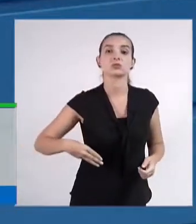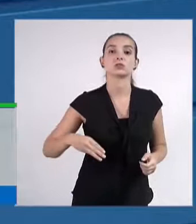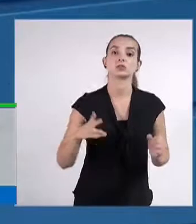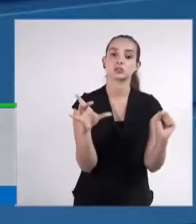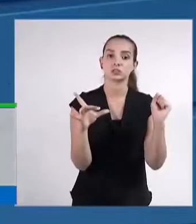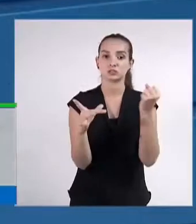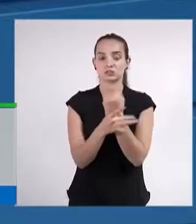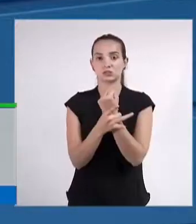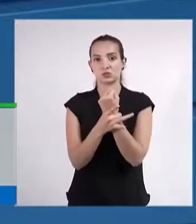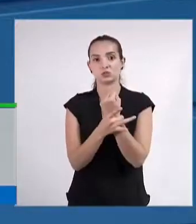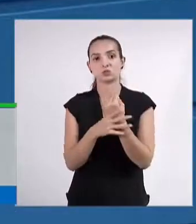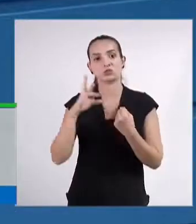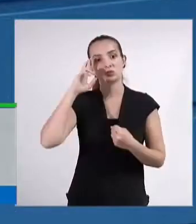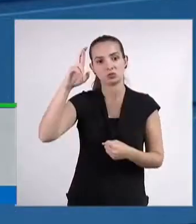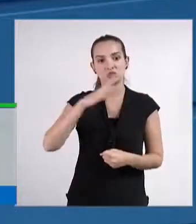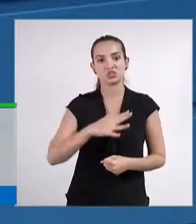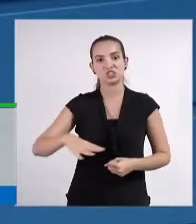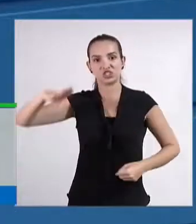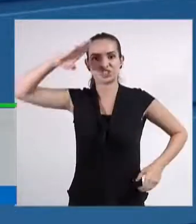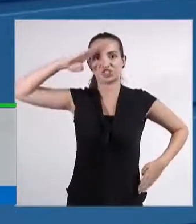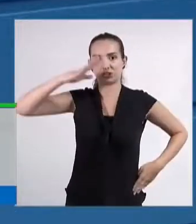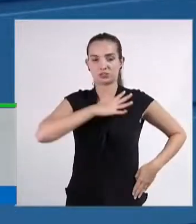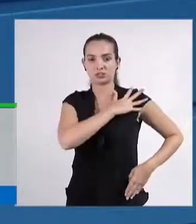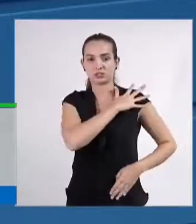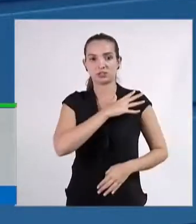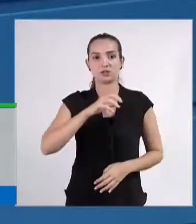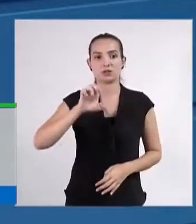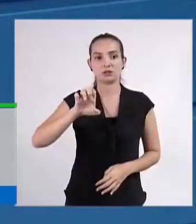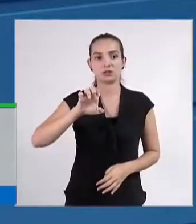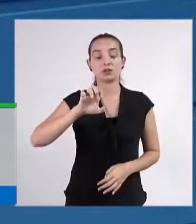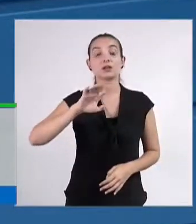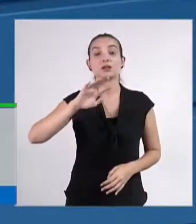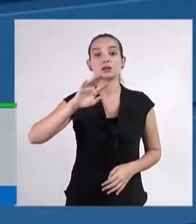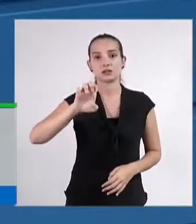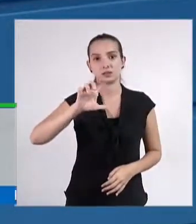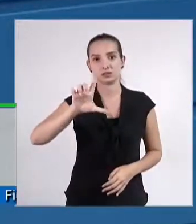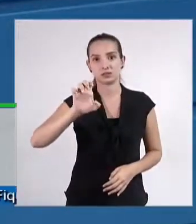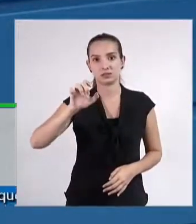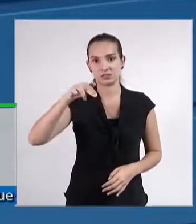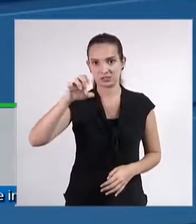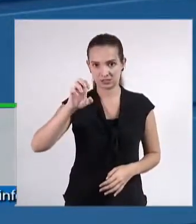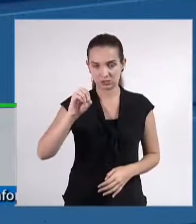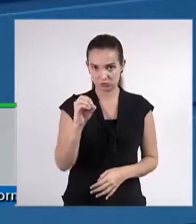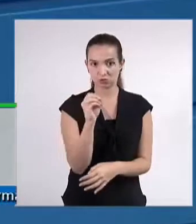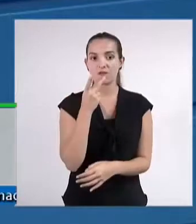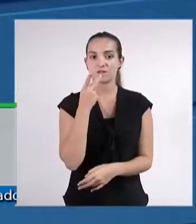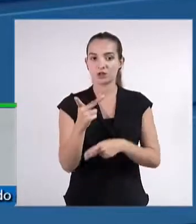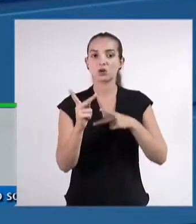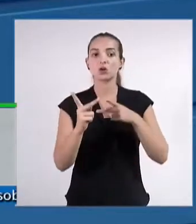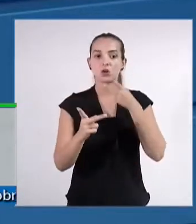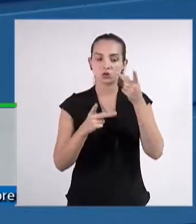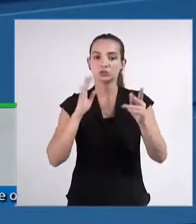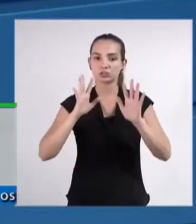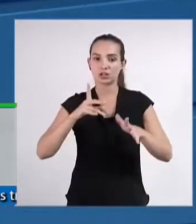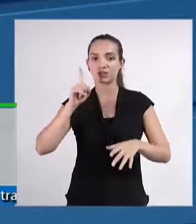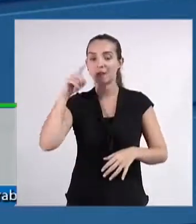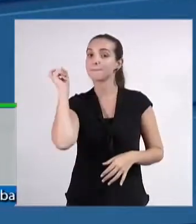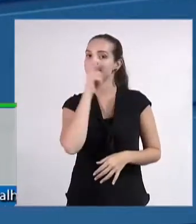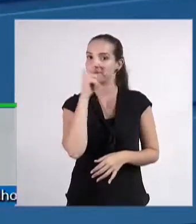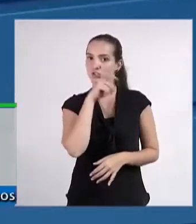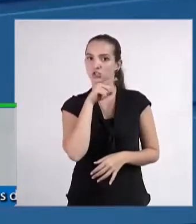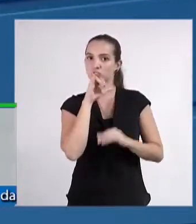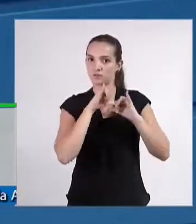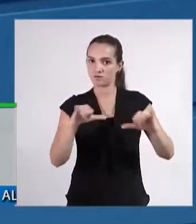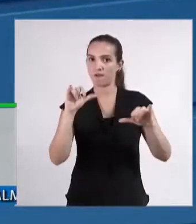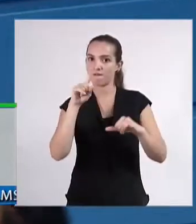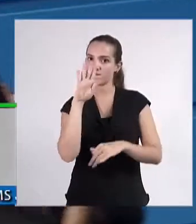Segurança Institucional, general Heleno, já desmentiu essa informação. Inclusive, a expressão que ele usou é